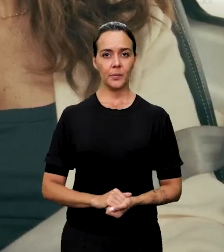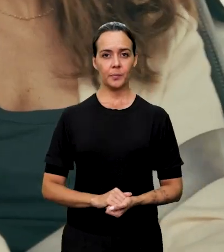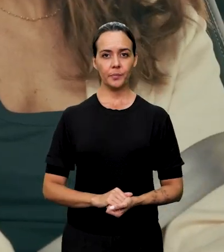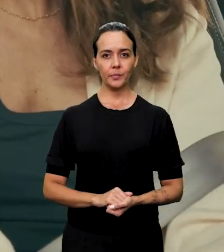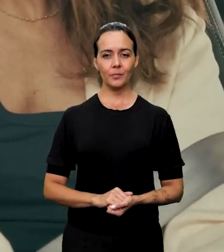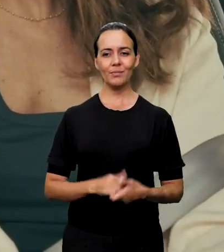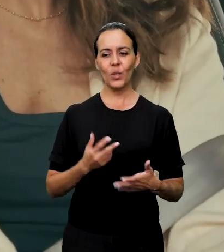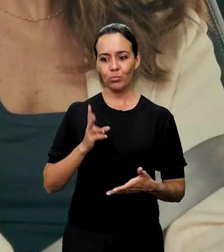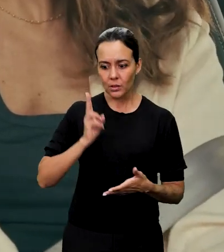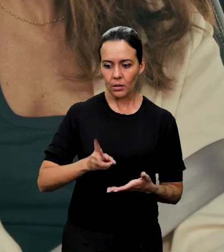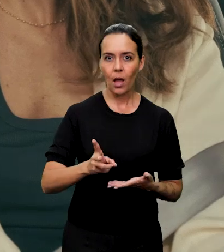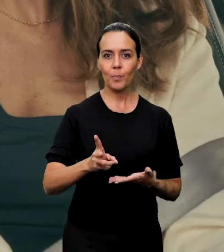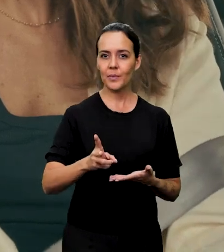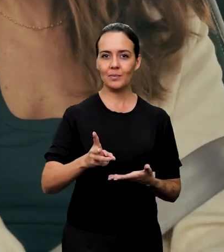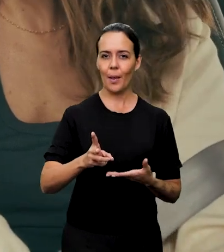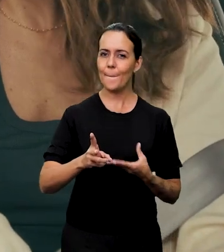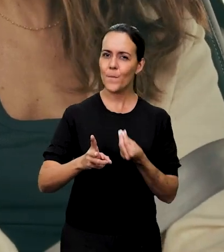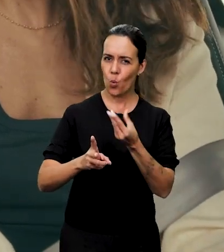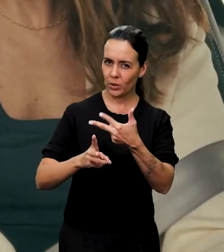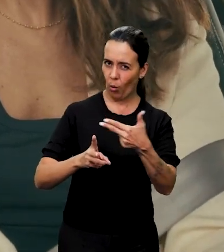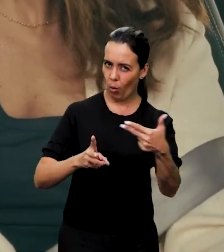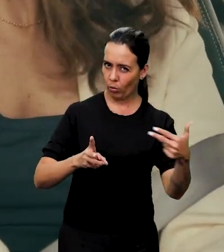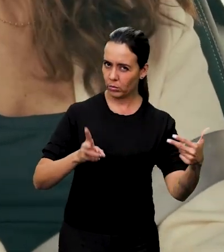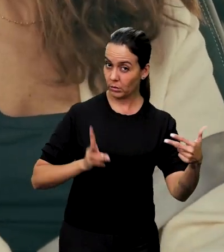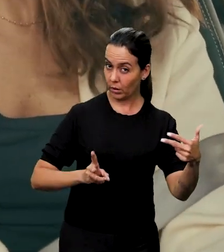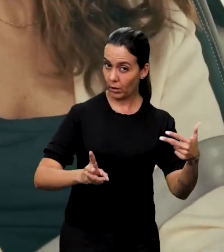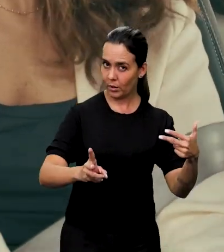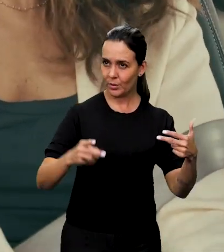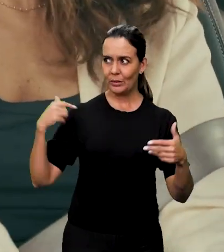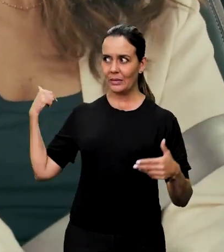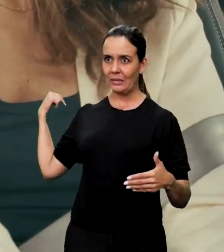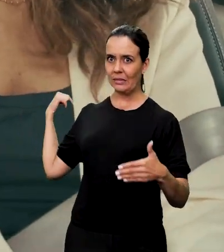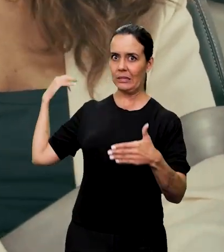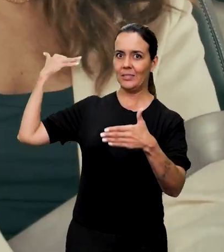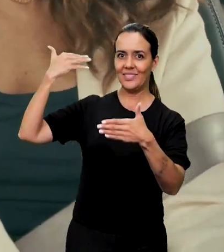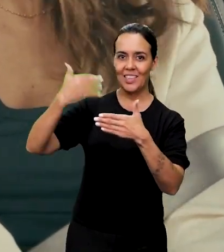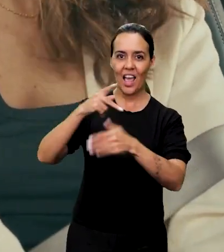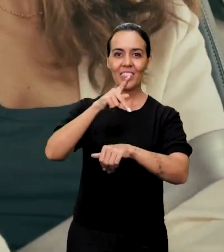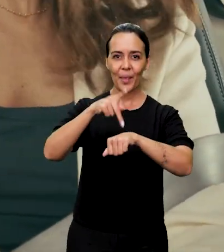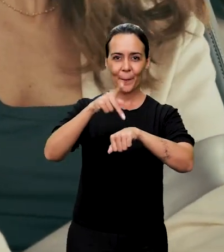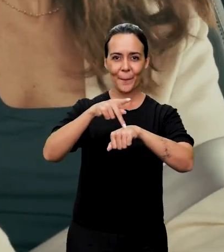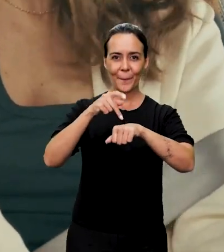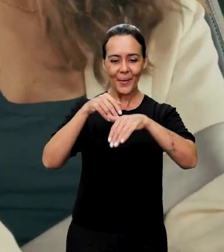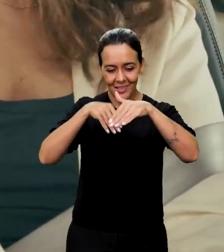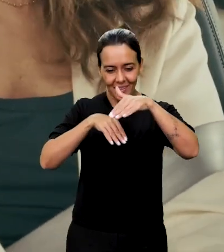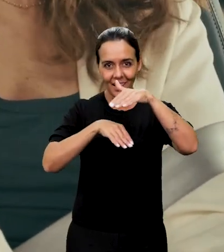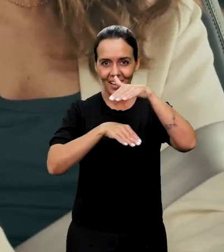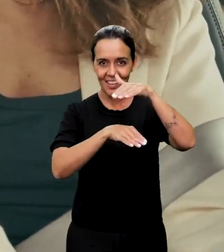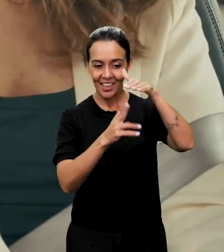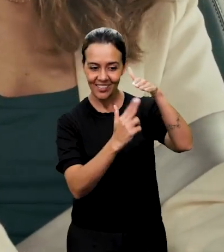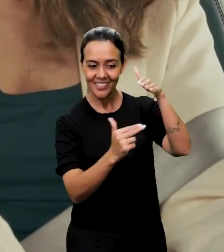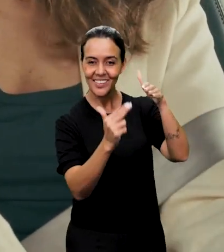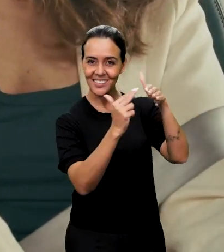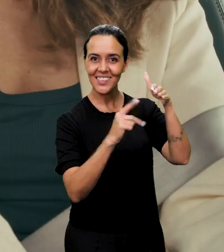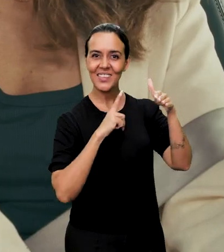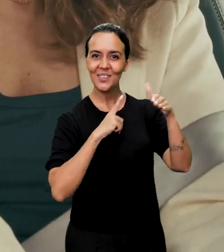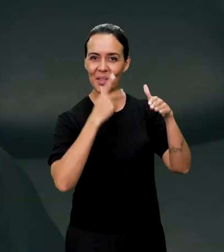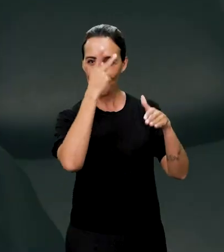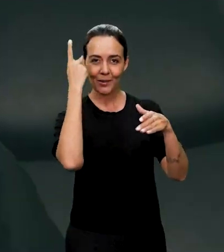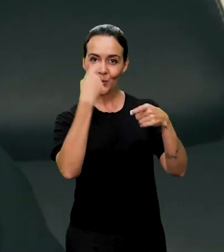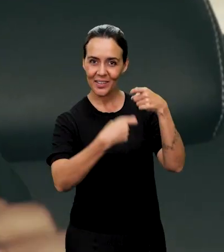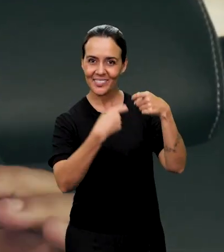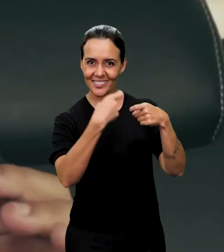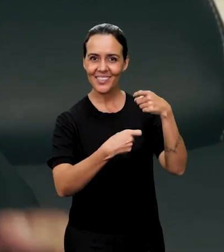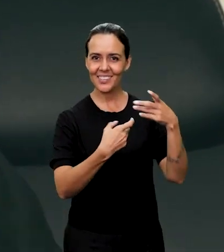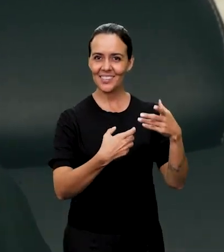né? Sempre é muito, né? Porque tem, nas cavernas já tem um desenho lá do pessoal transando. Exatamente.